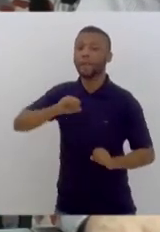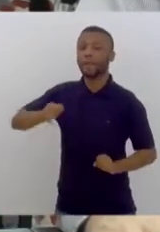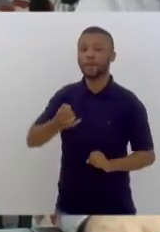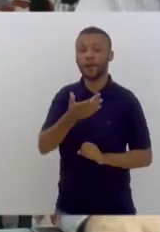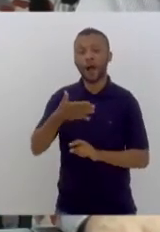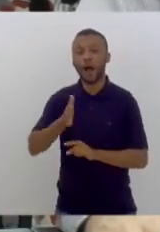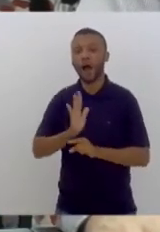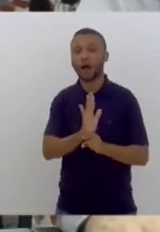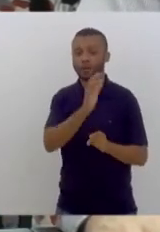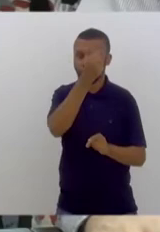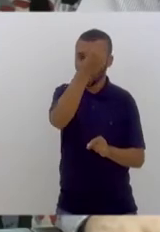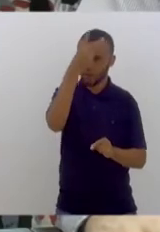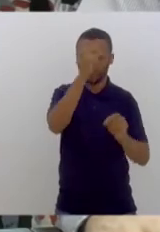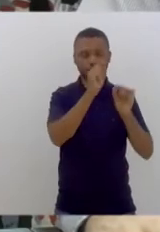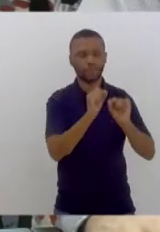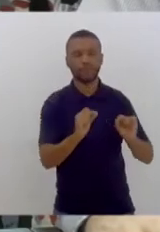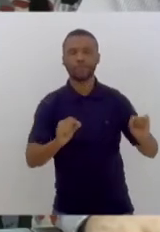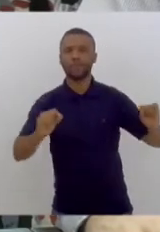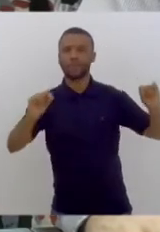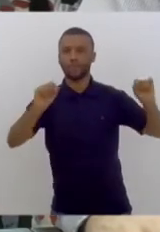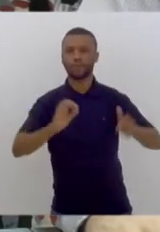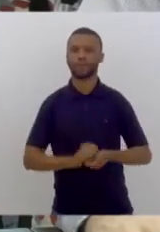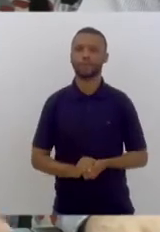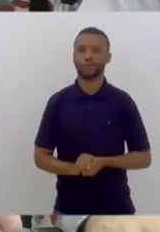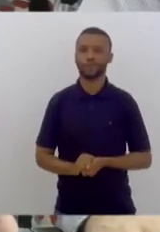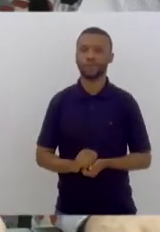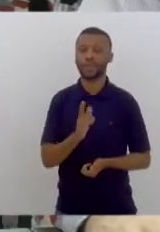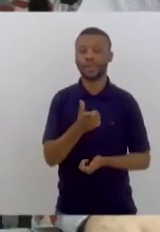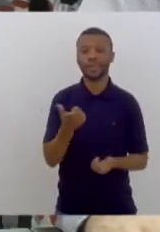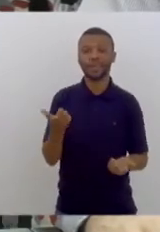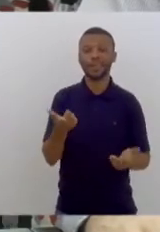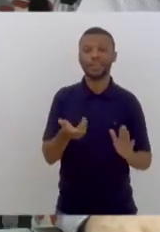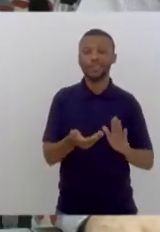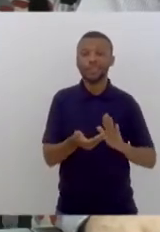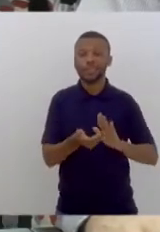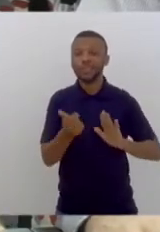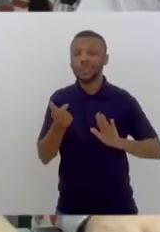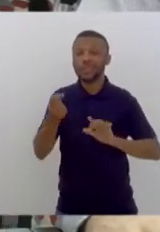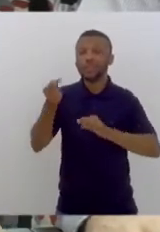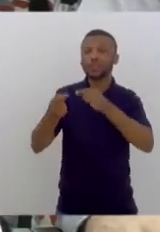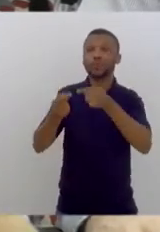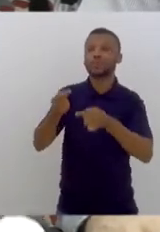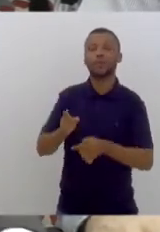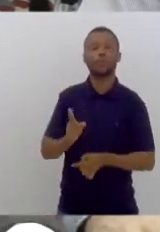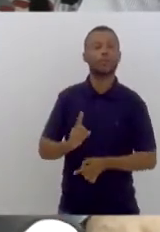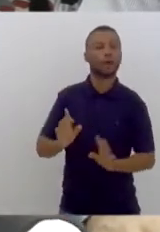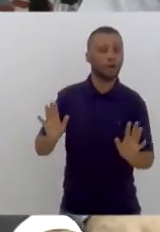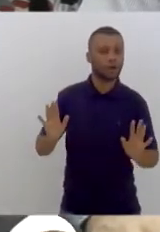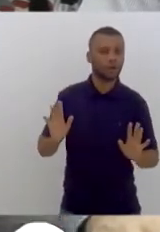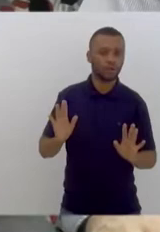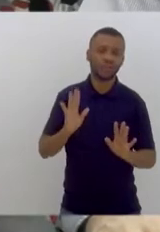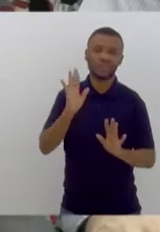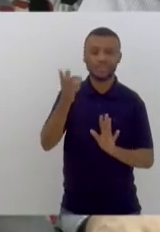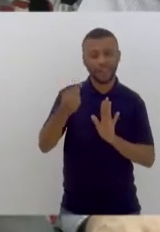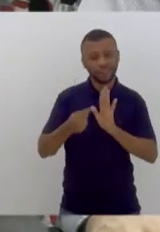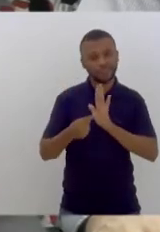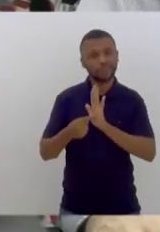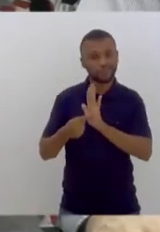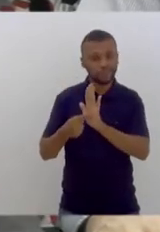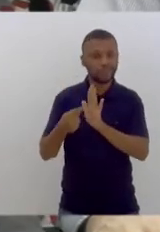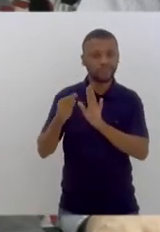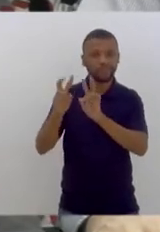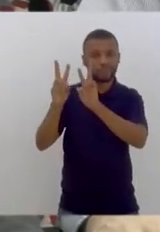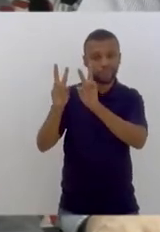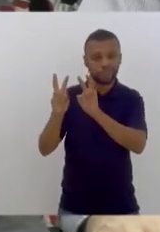municípios. E não tirando da discussão que isso é uma decisão que já foi transitada e julgada, e o